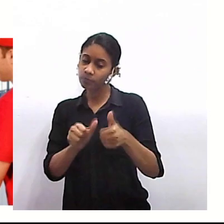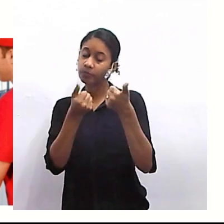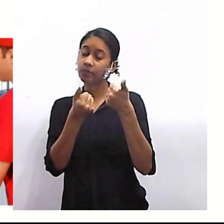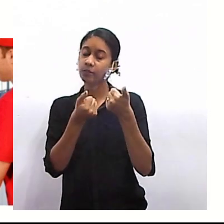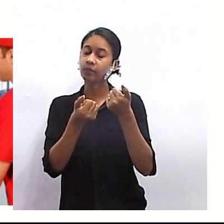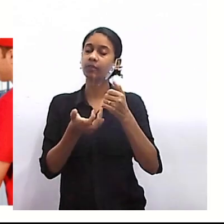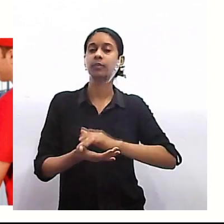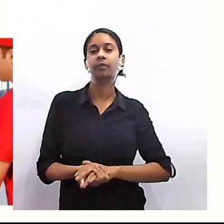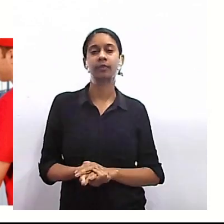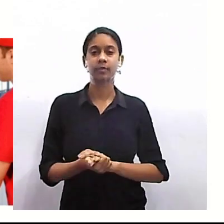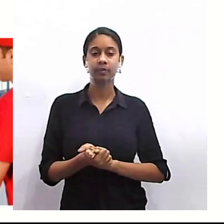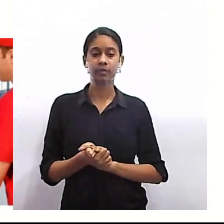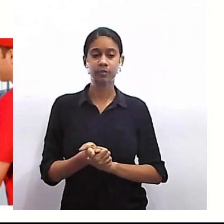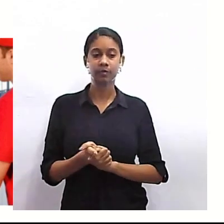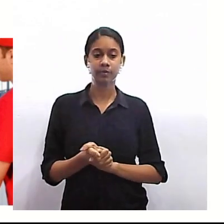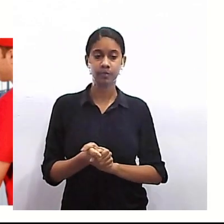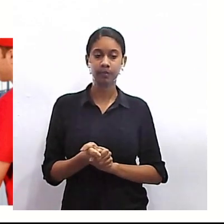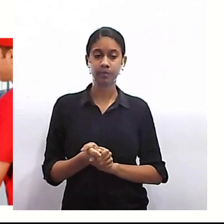Vamos dar um exemplo.